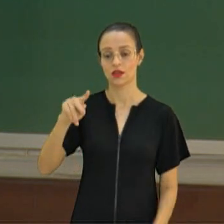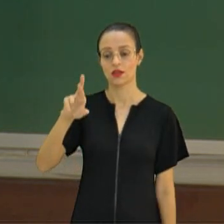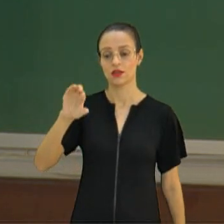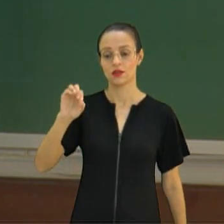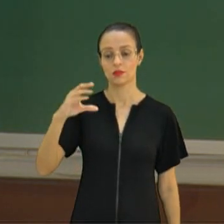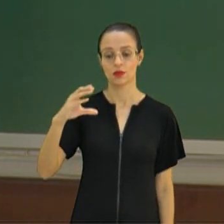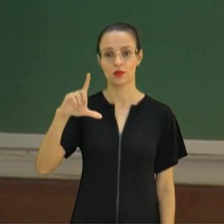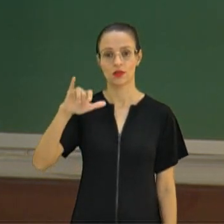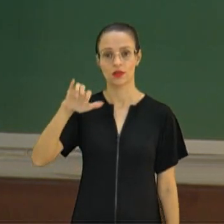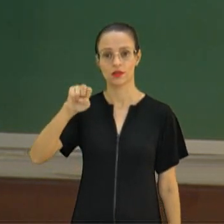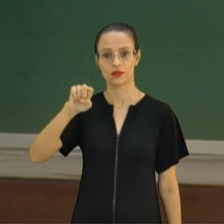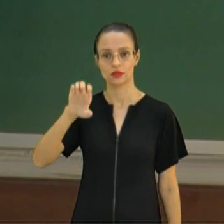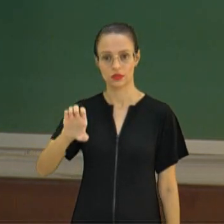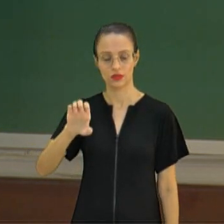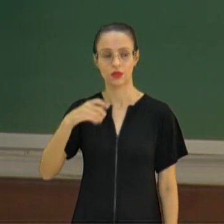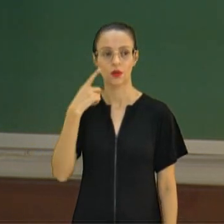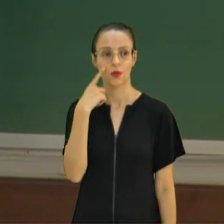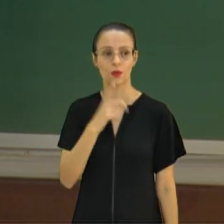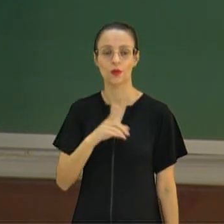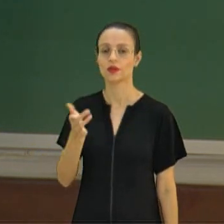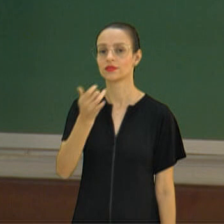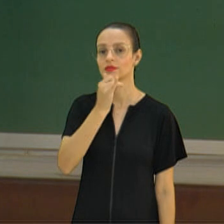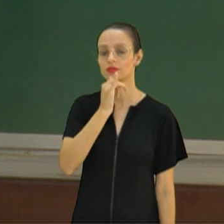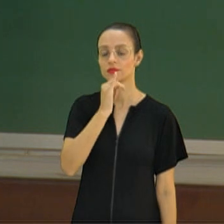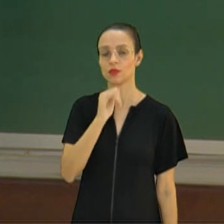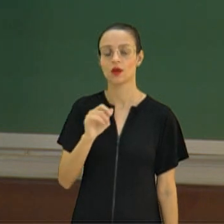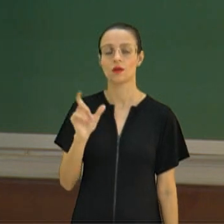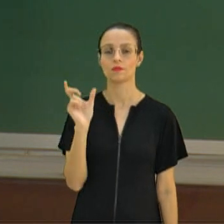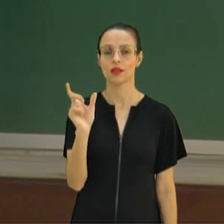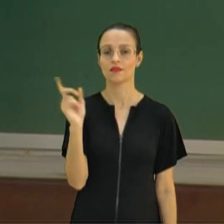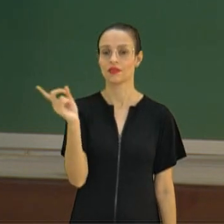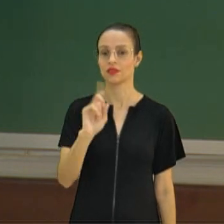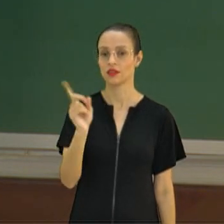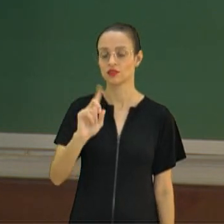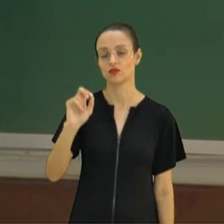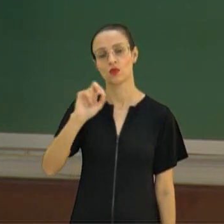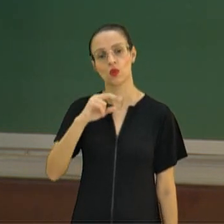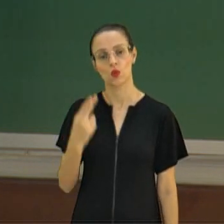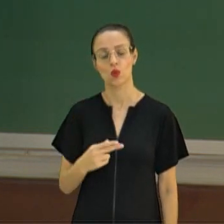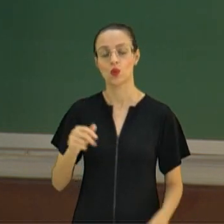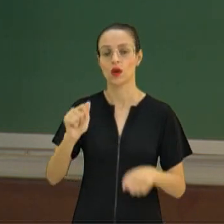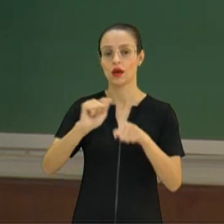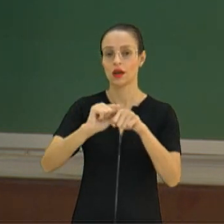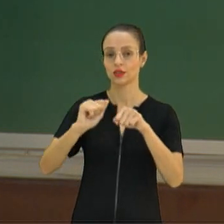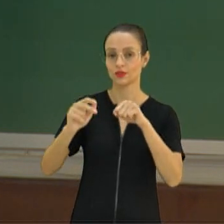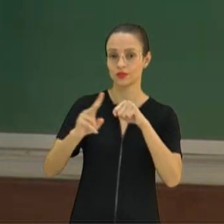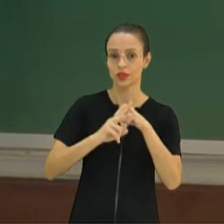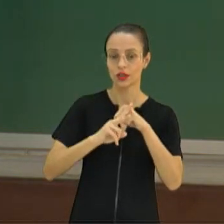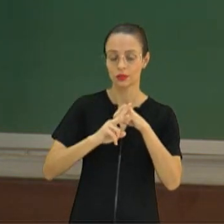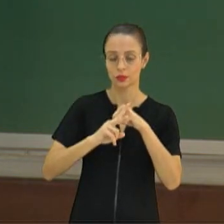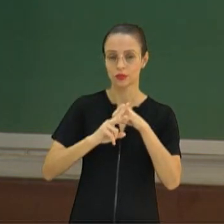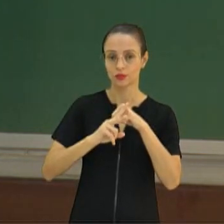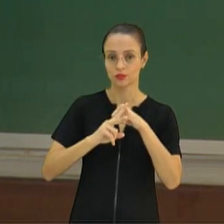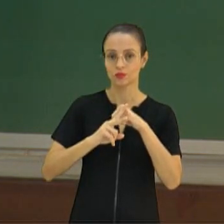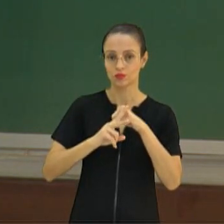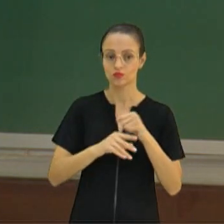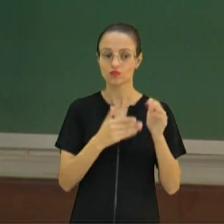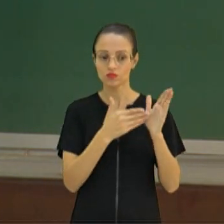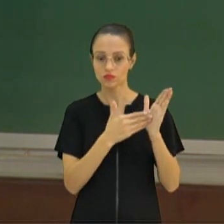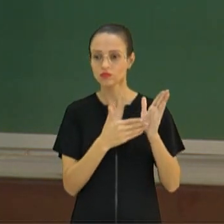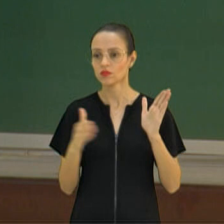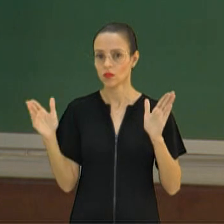próclise. Se nós colocarmos aqui, por exemplo, uma palavra negativa ou um advérbio antes, no início